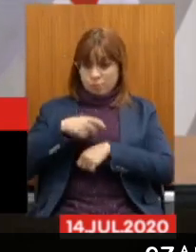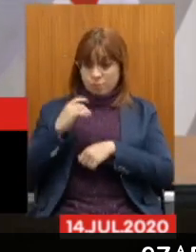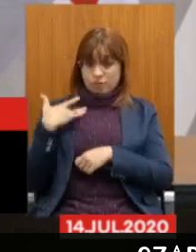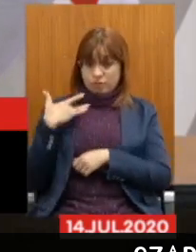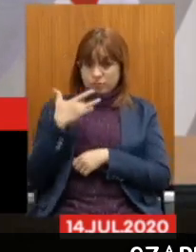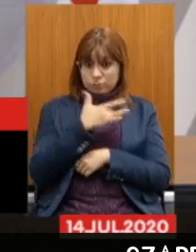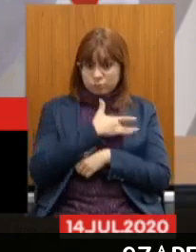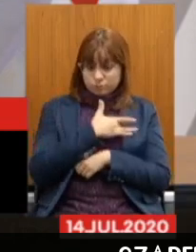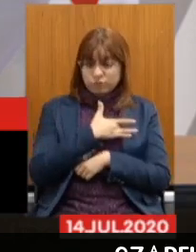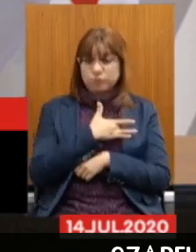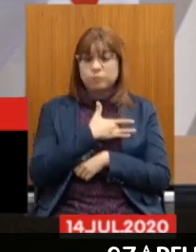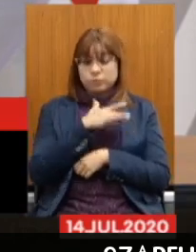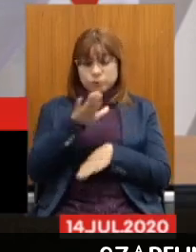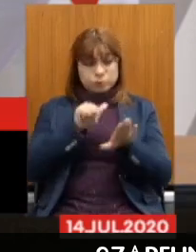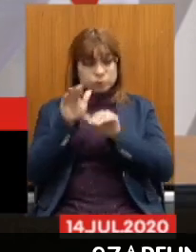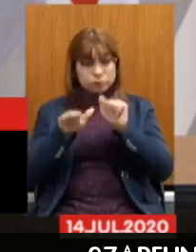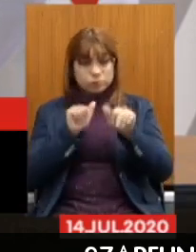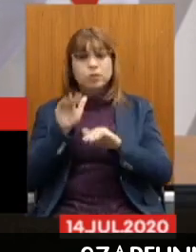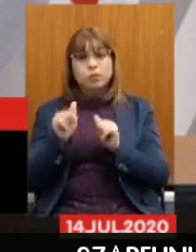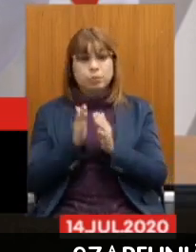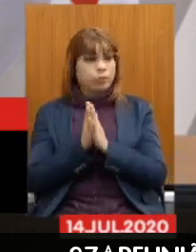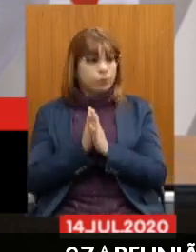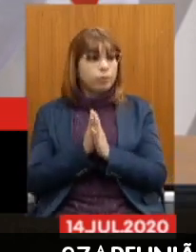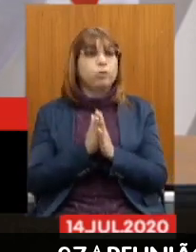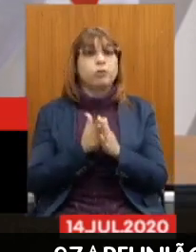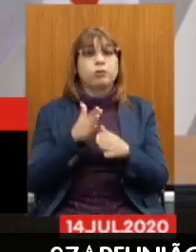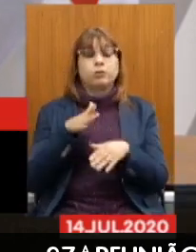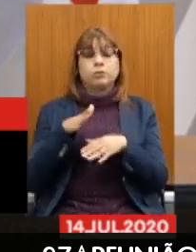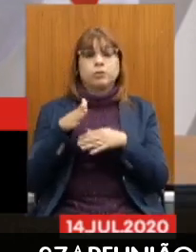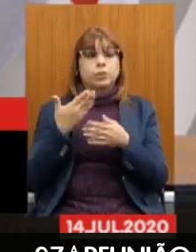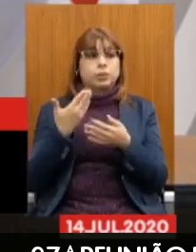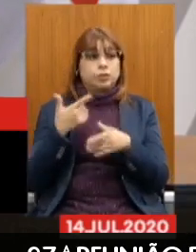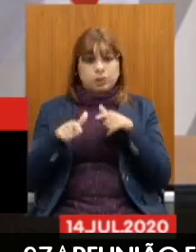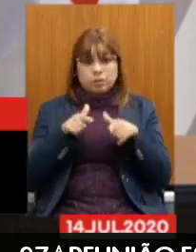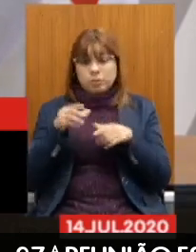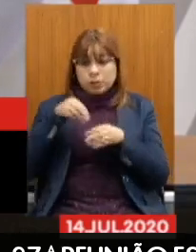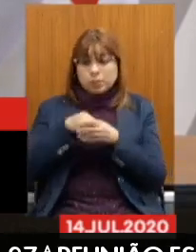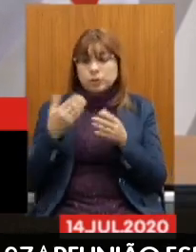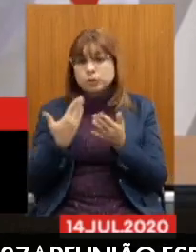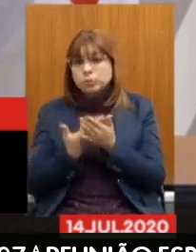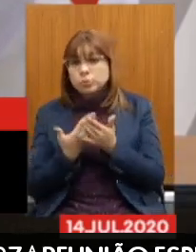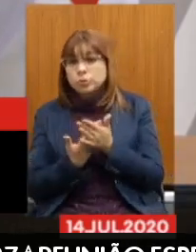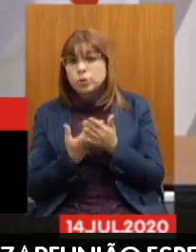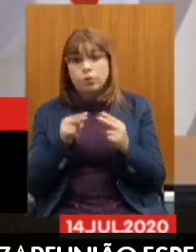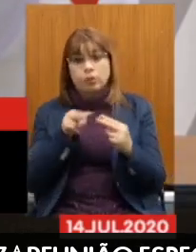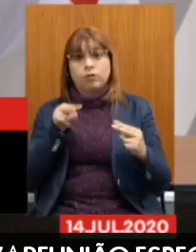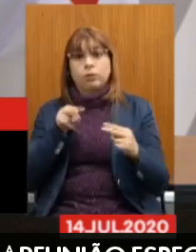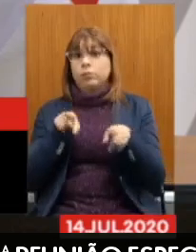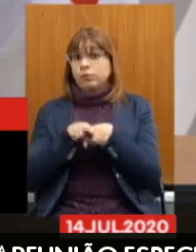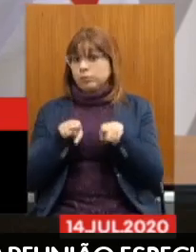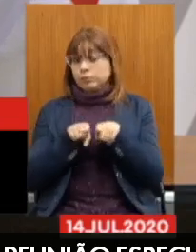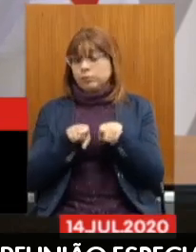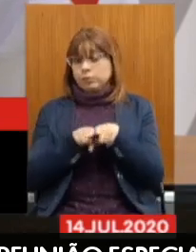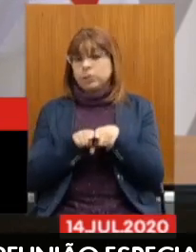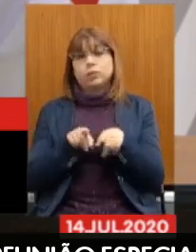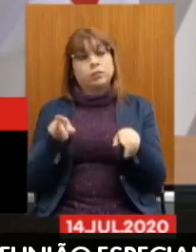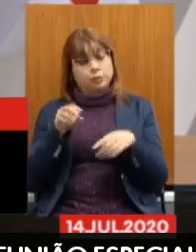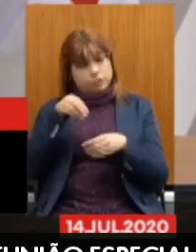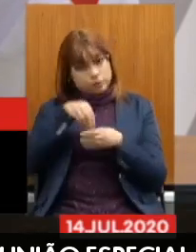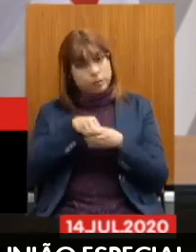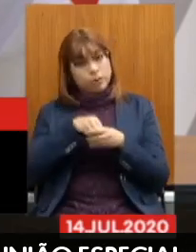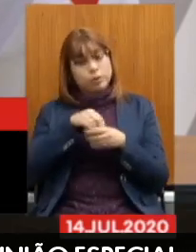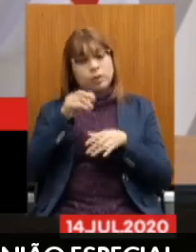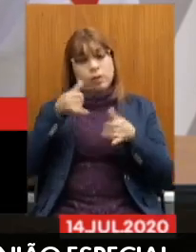população, foram chamados a prestar o seu serviço nas escolas, mesmo que virtualmente, nos hospitais e